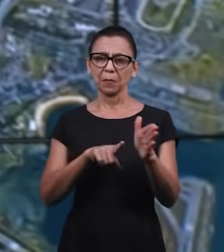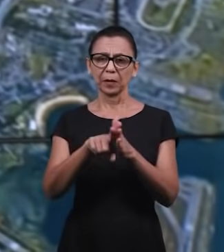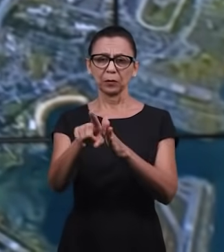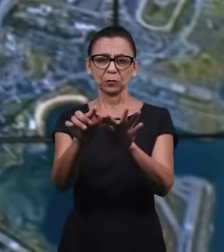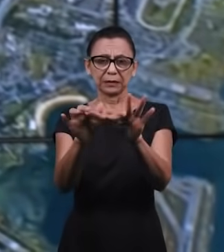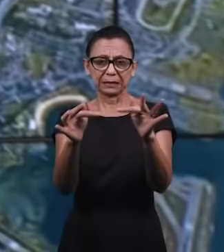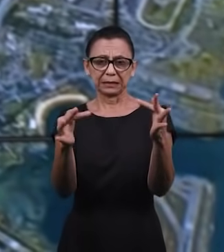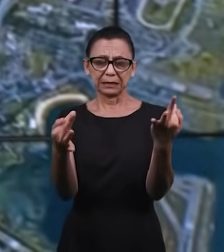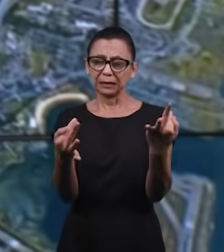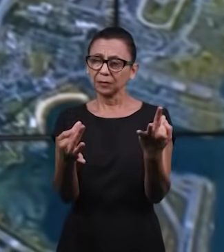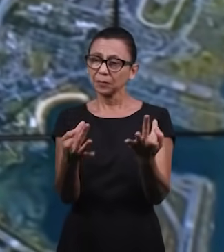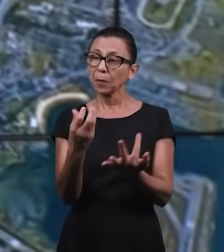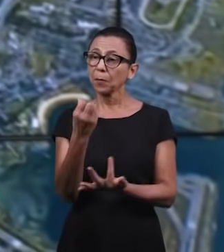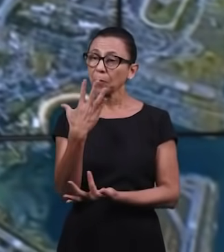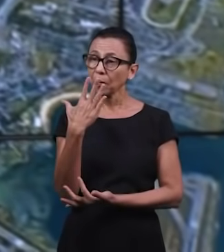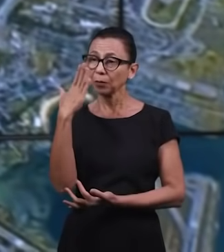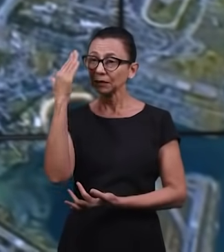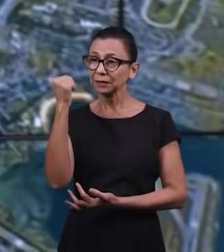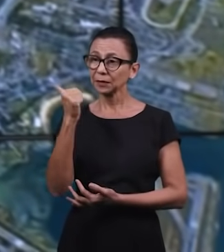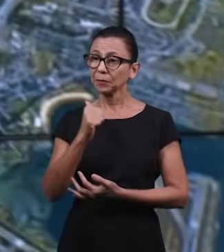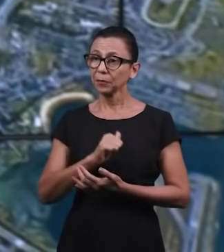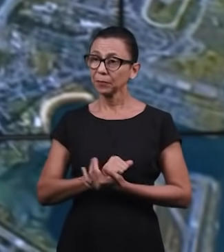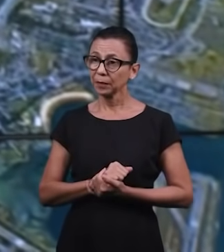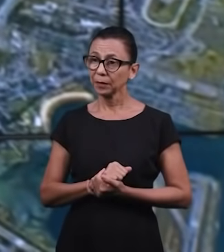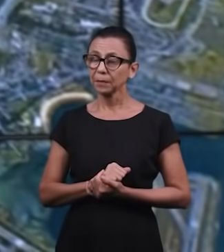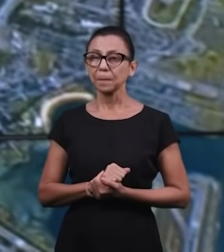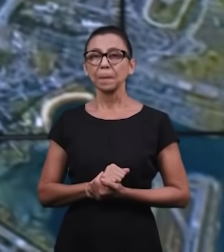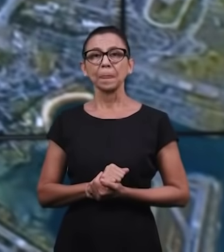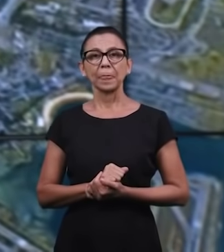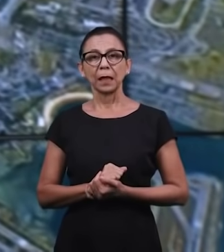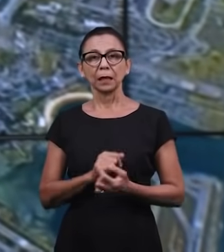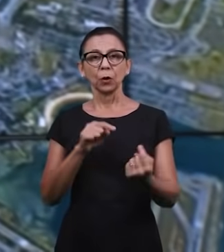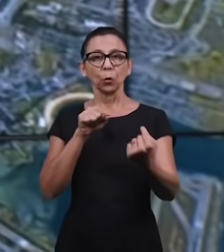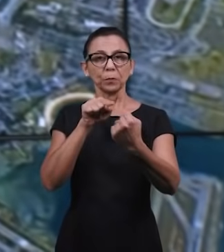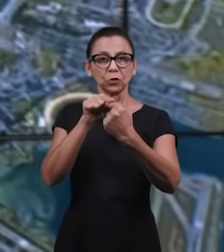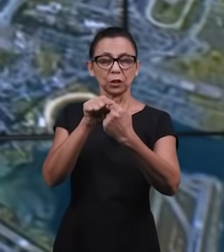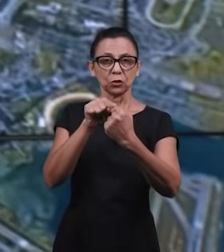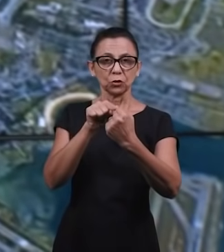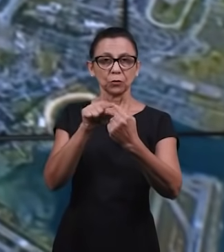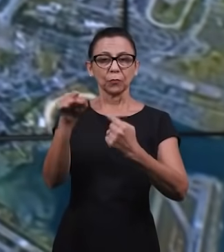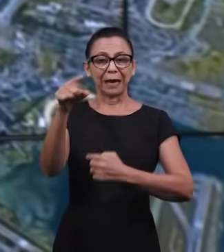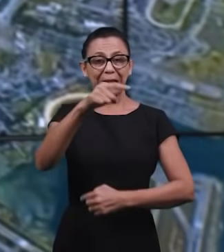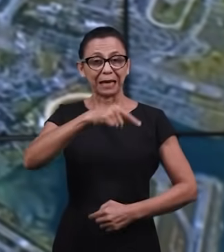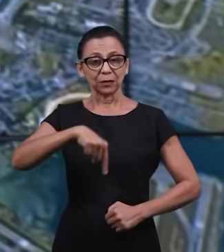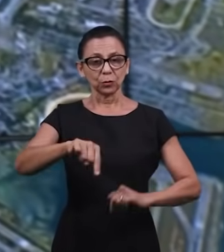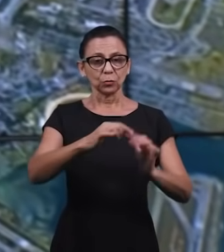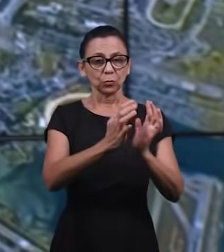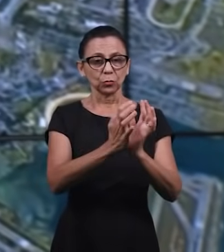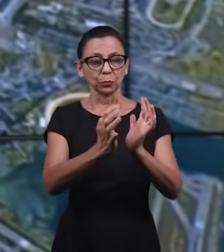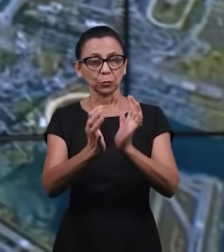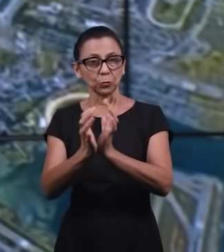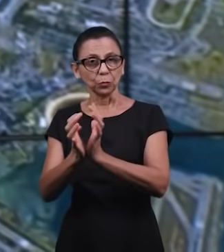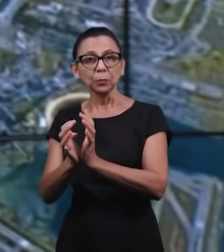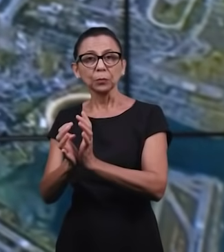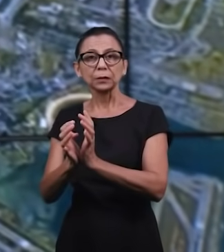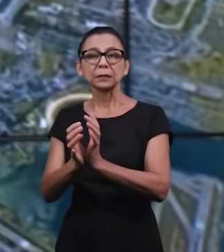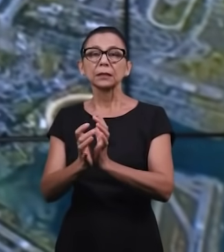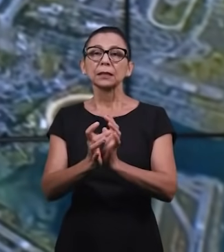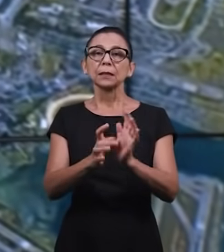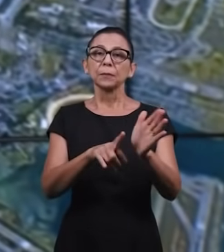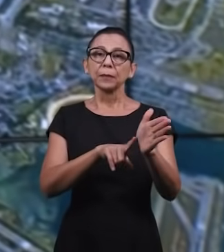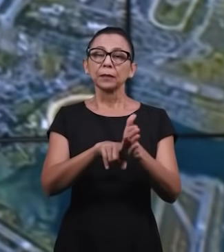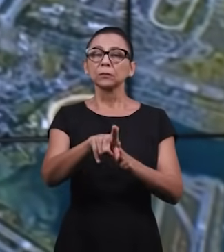quando nós fazemos uma pergunta e na pergunta ali uma criança responde e complementa a pergunta, isso se